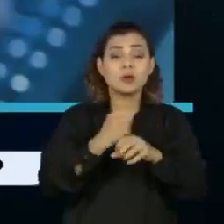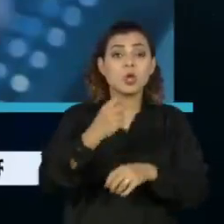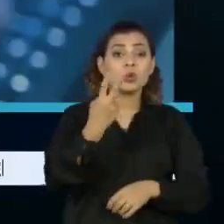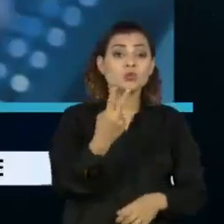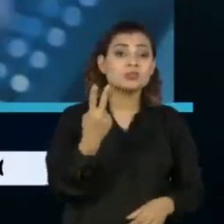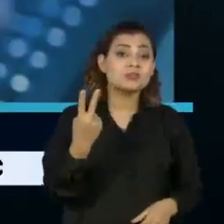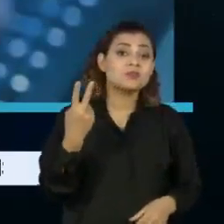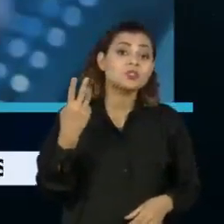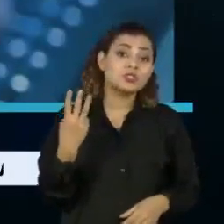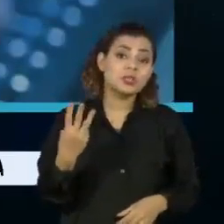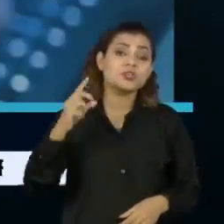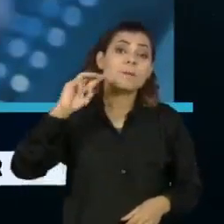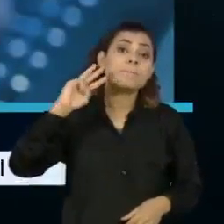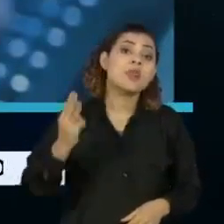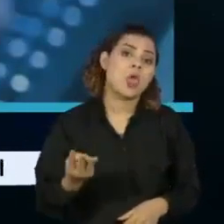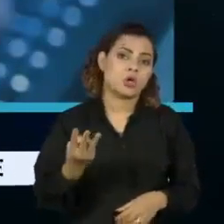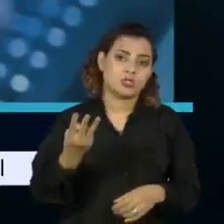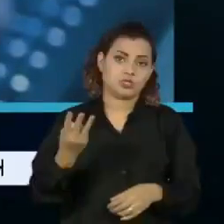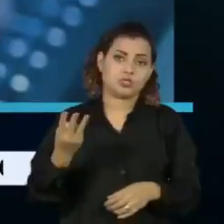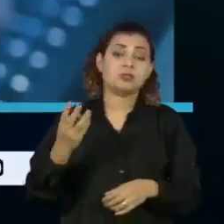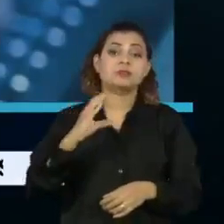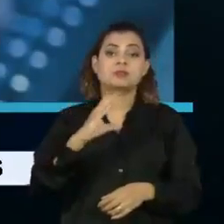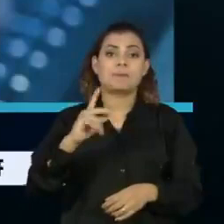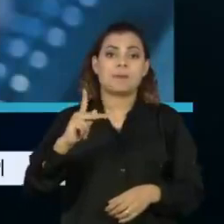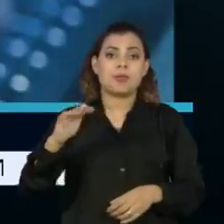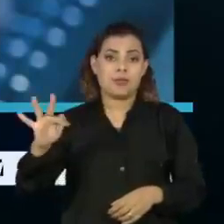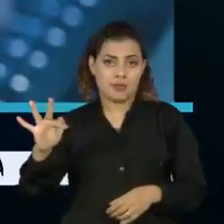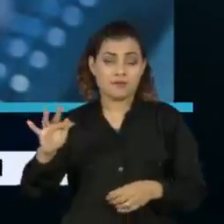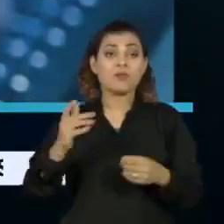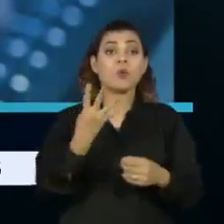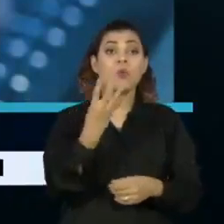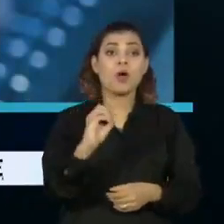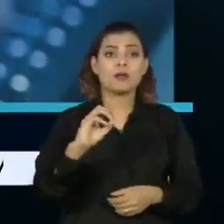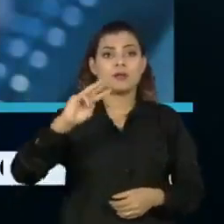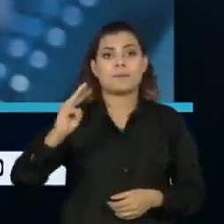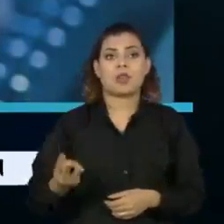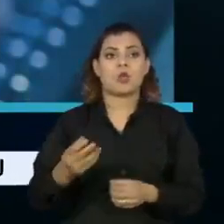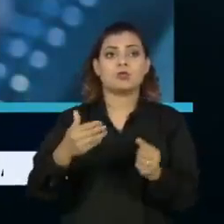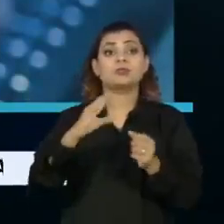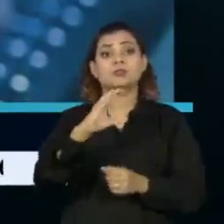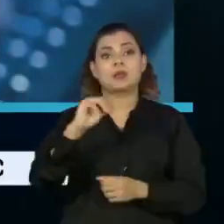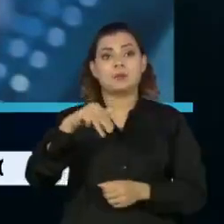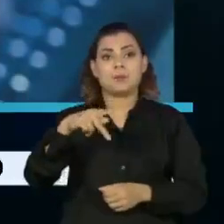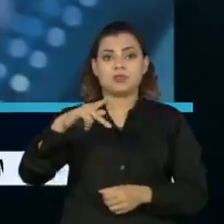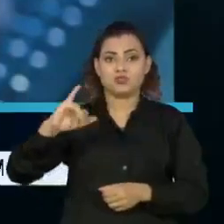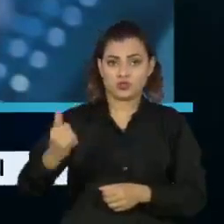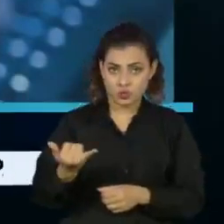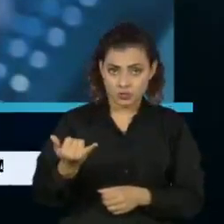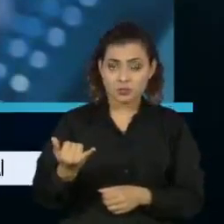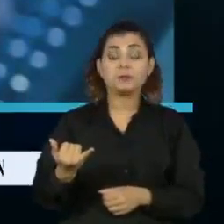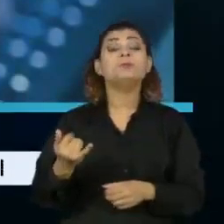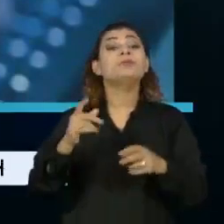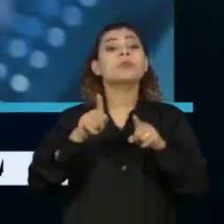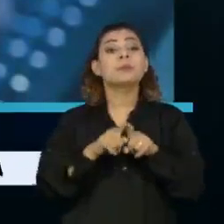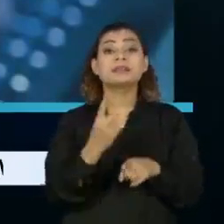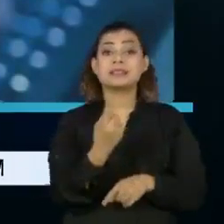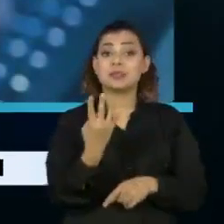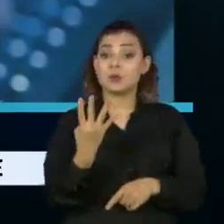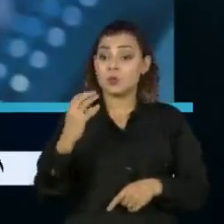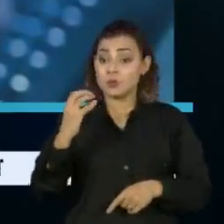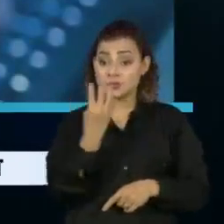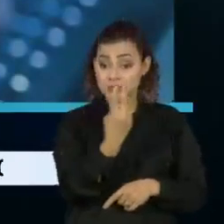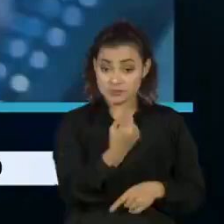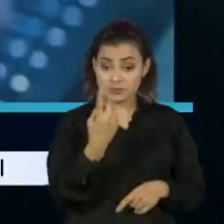mais de 223 milhões de CPFs e 40 milhões de CNPJs, além de 104 milhões